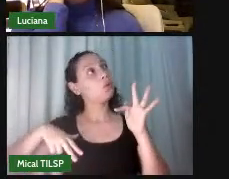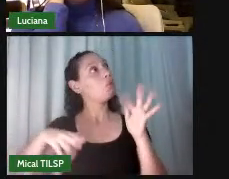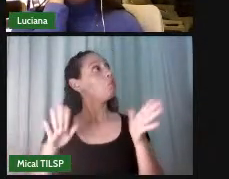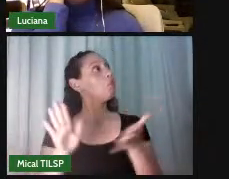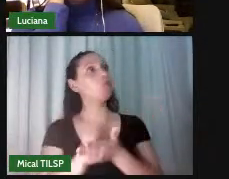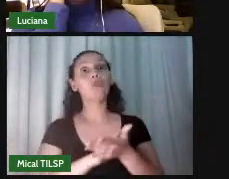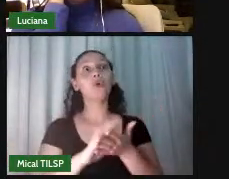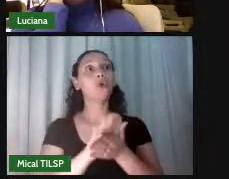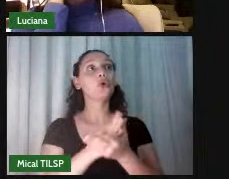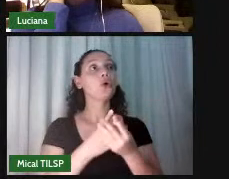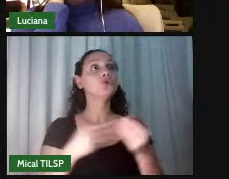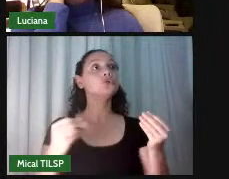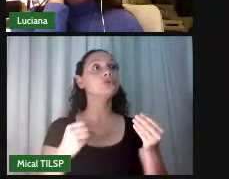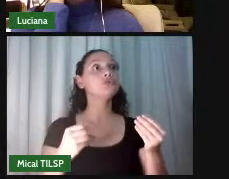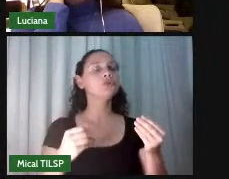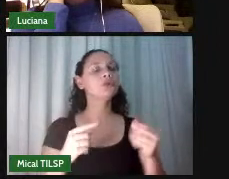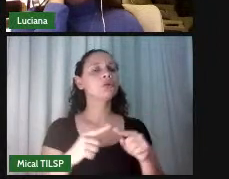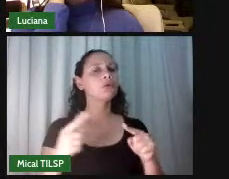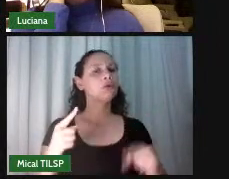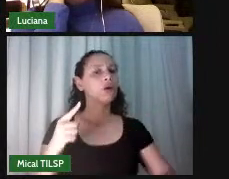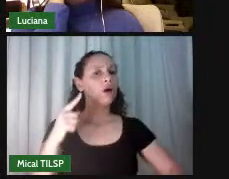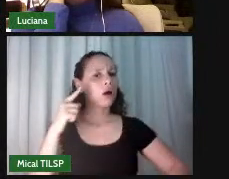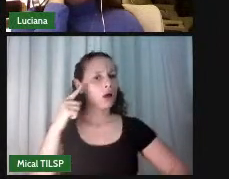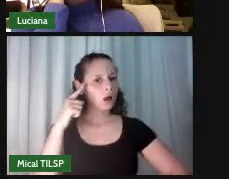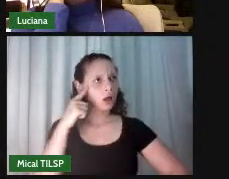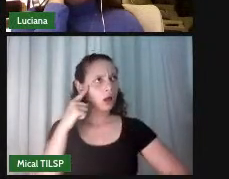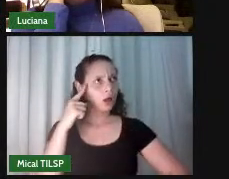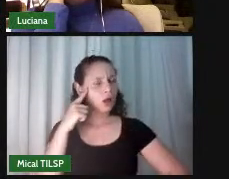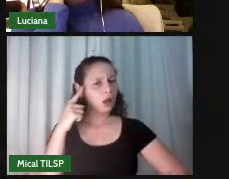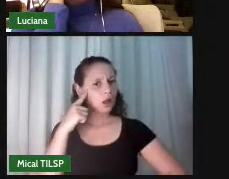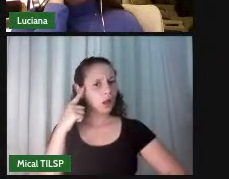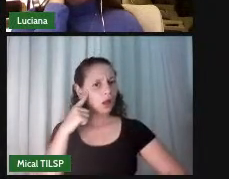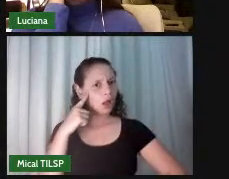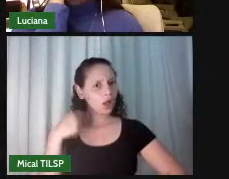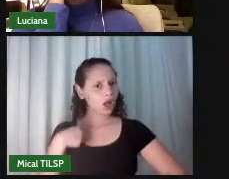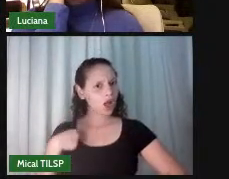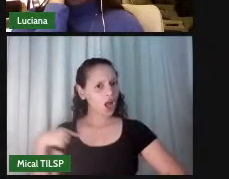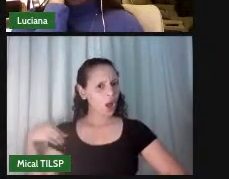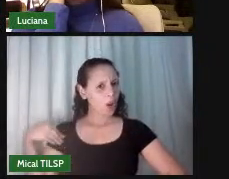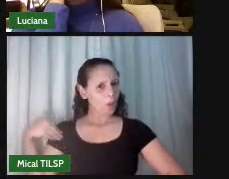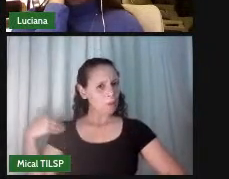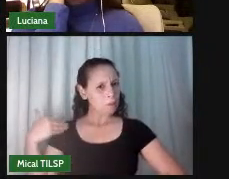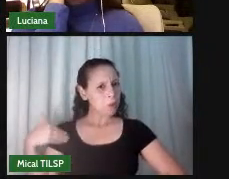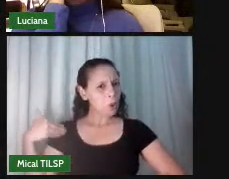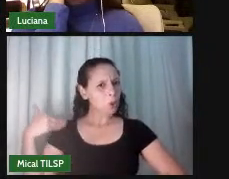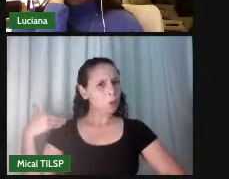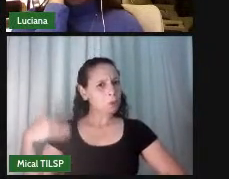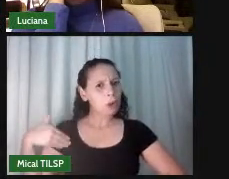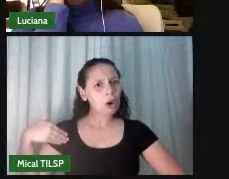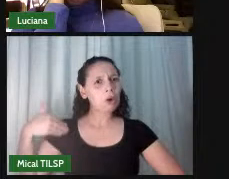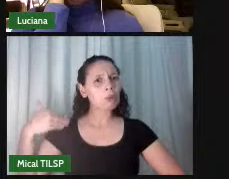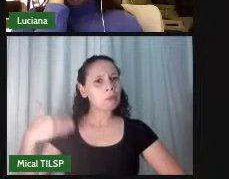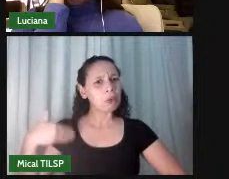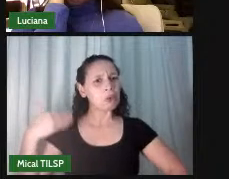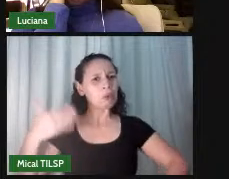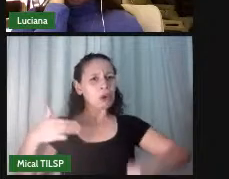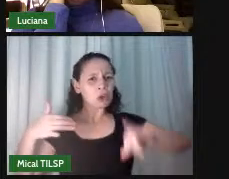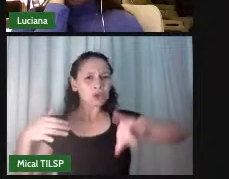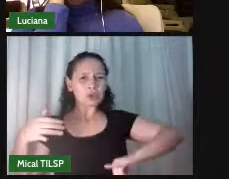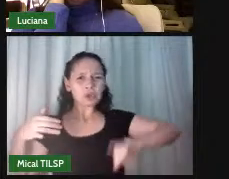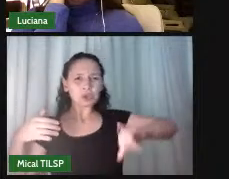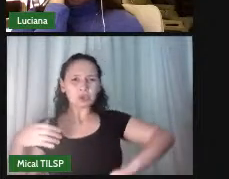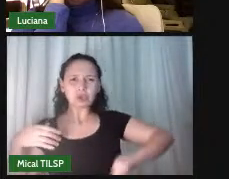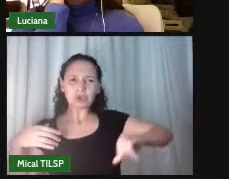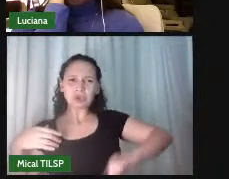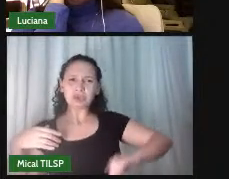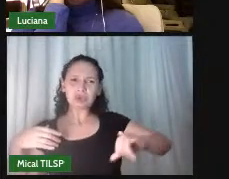e agora? Passei por tudo isso, por todas essas fases, sofri durante tanto tempo, perdi